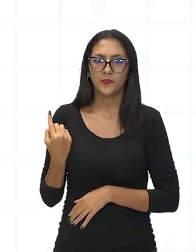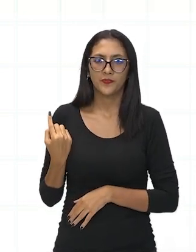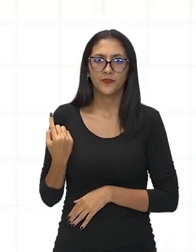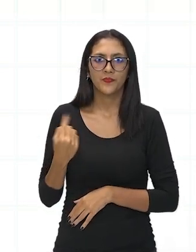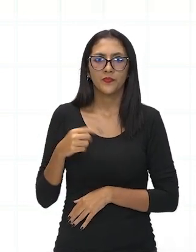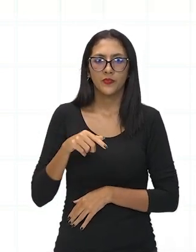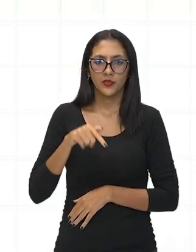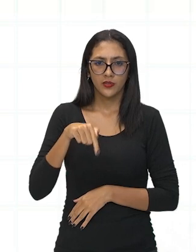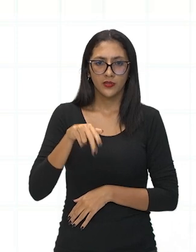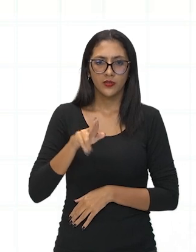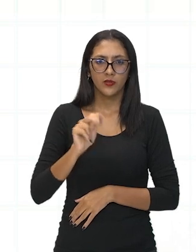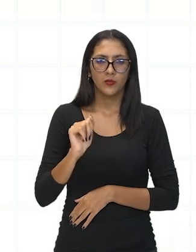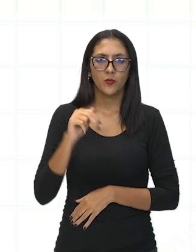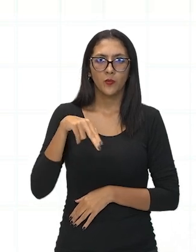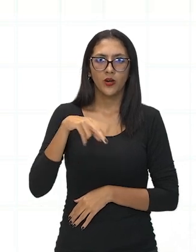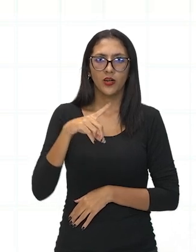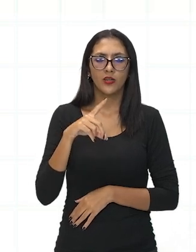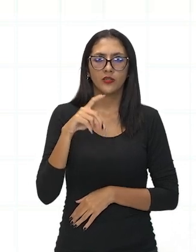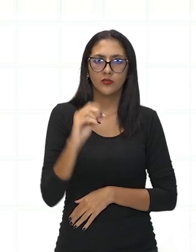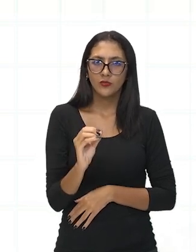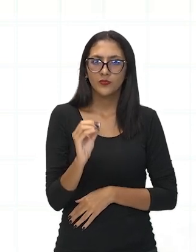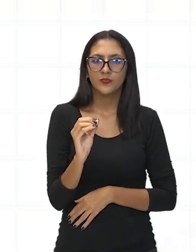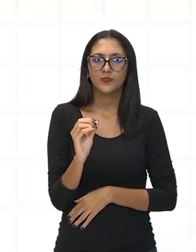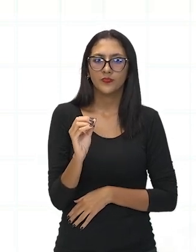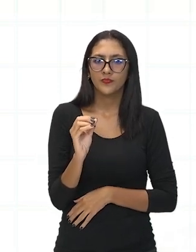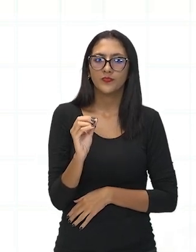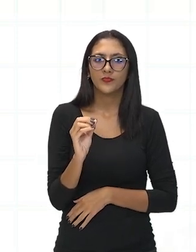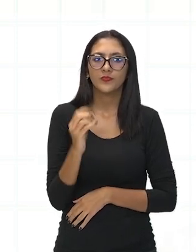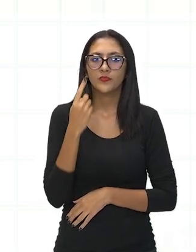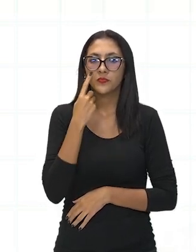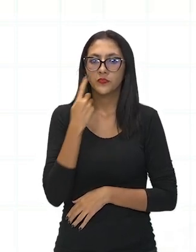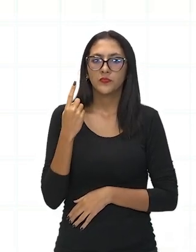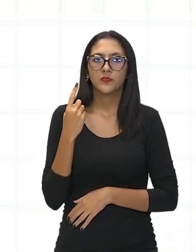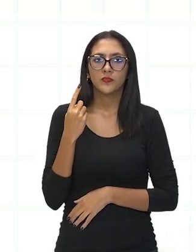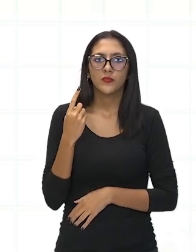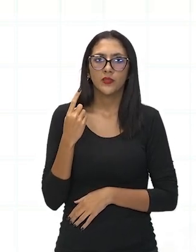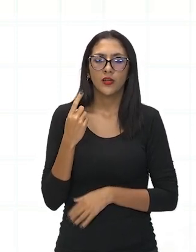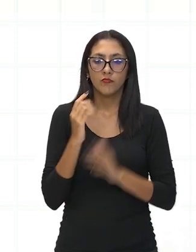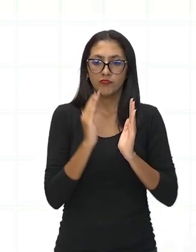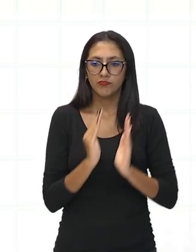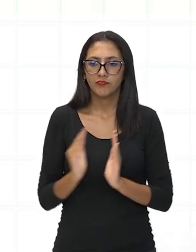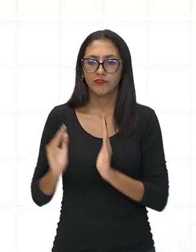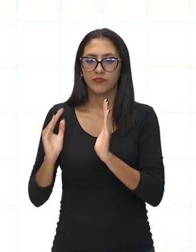expressão, logo apareceu aqui o simple past,